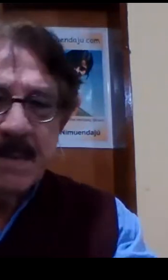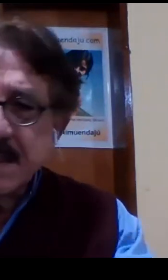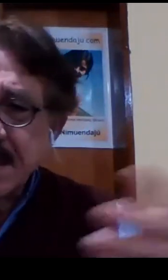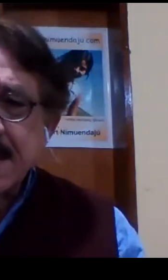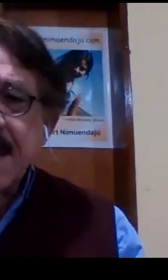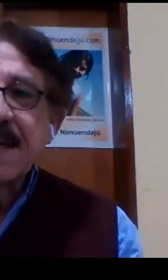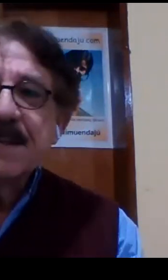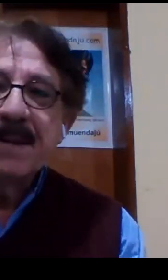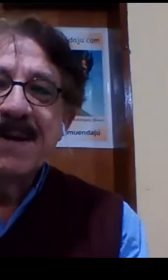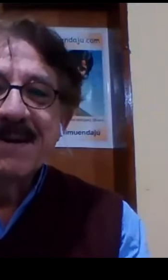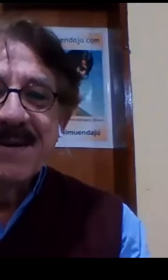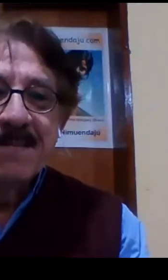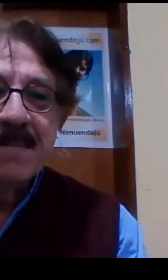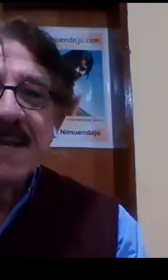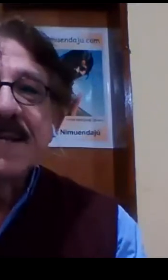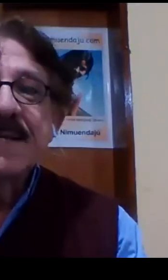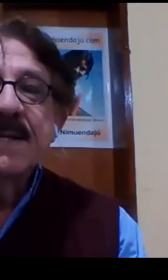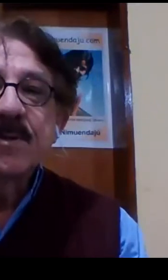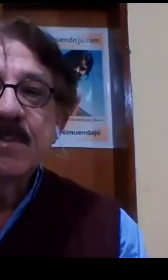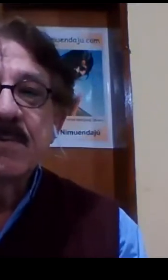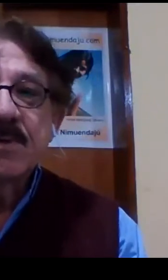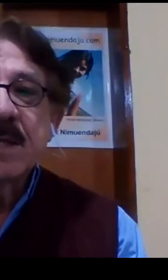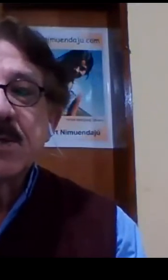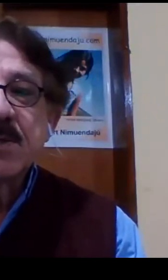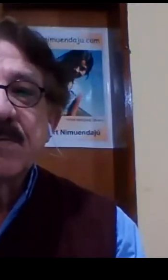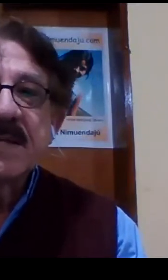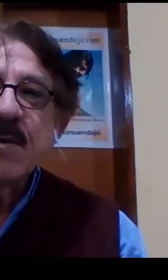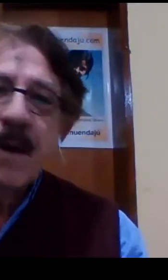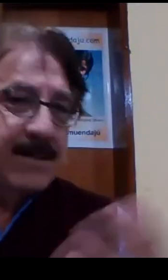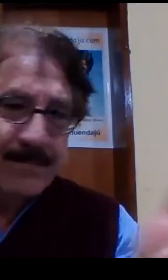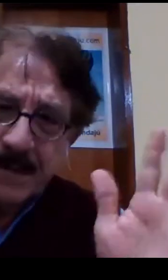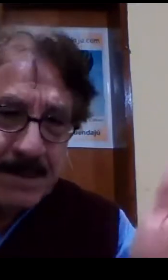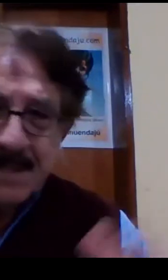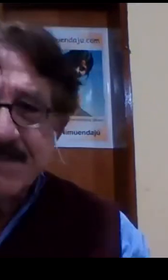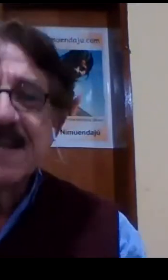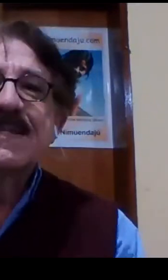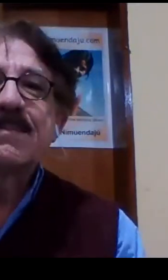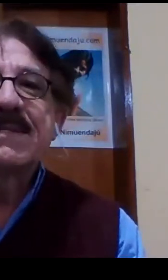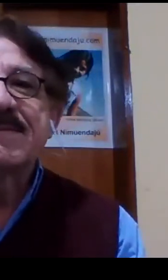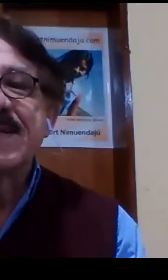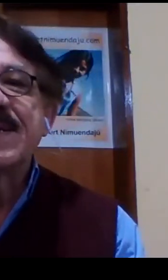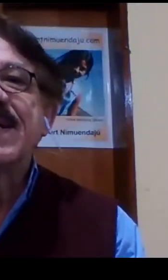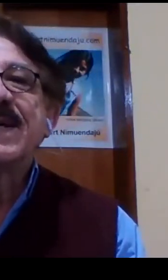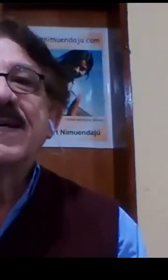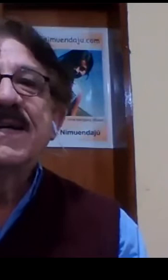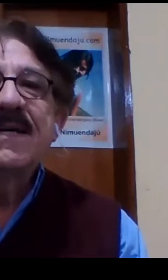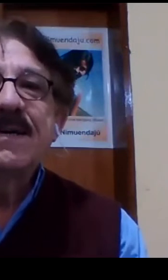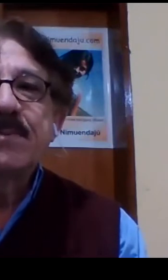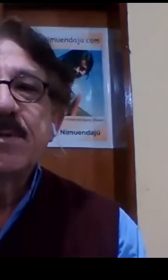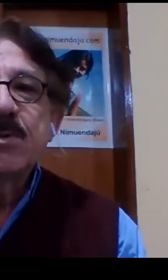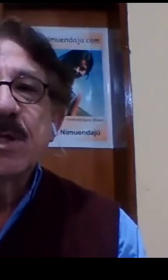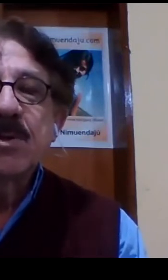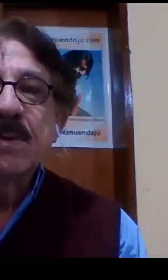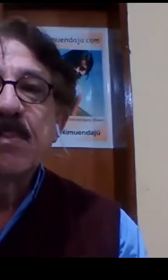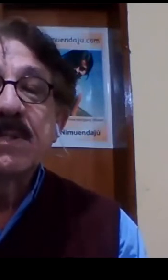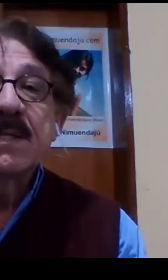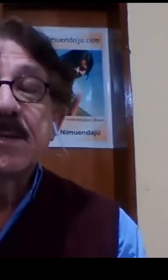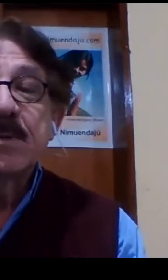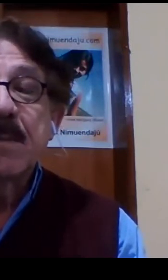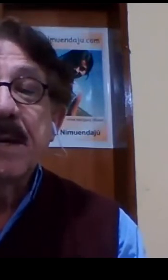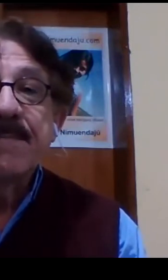Eu passei a data errada para a Marina, eu sou professor desde 94, não faz muita diferença, mas, enfim, por isso eu já